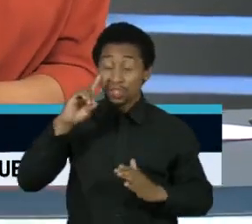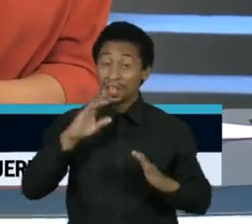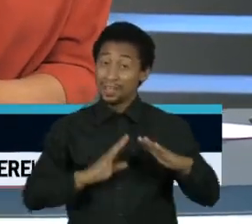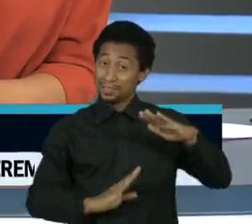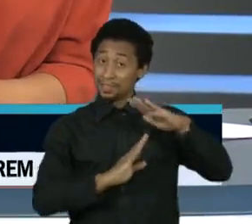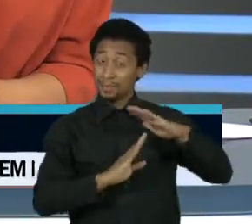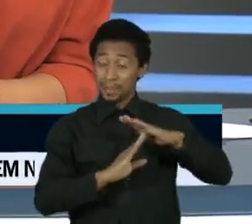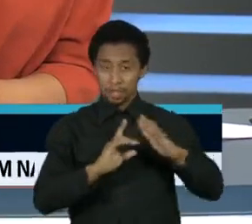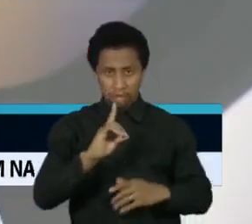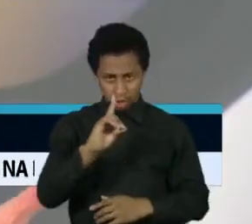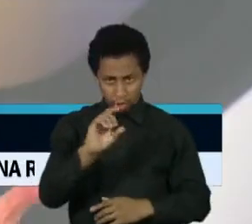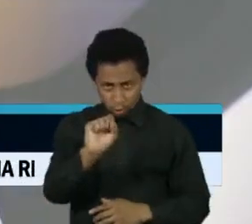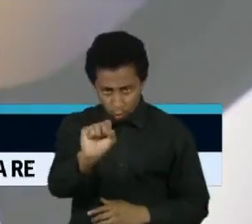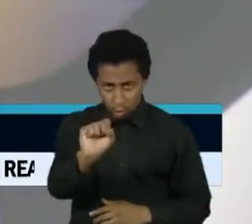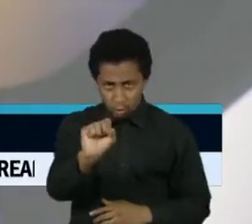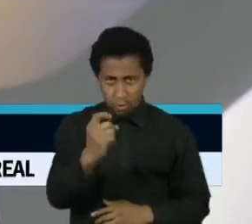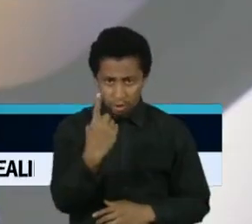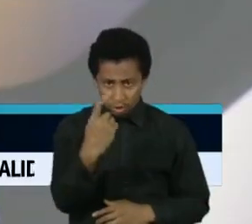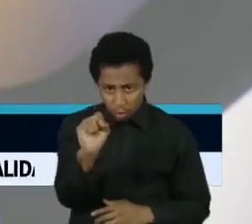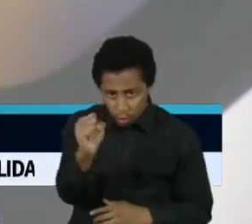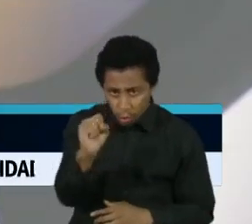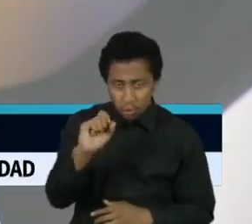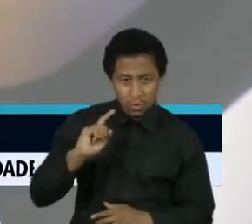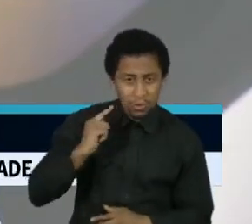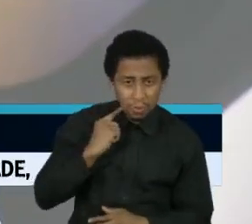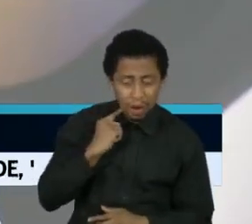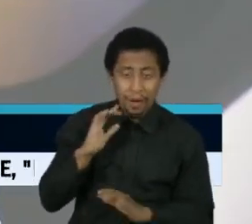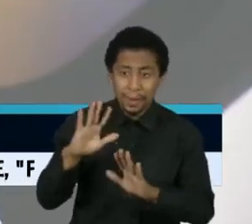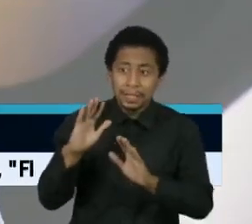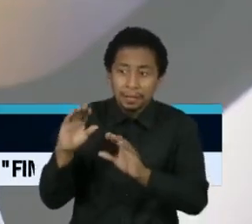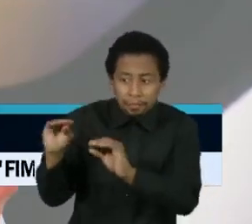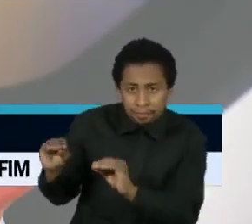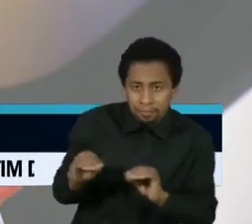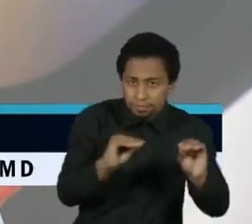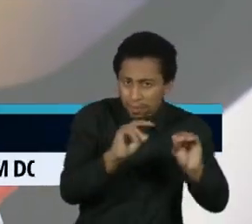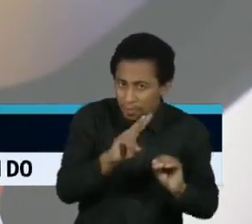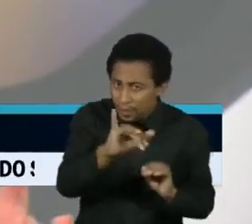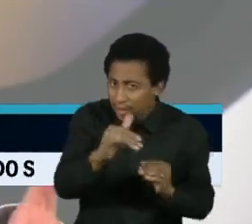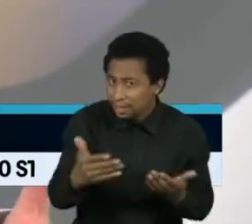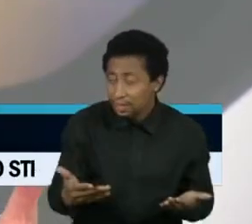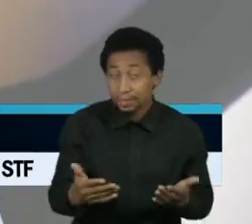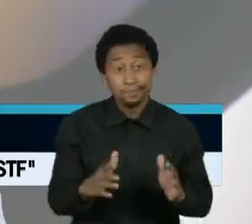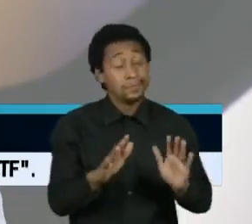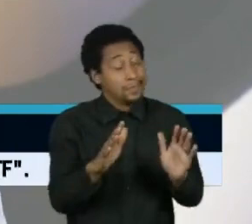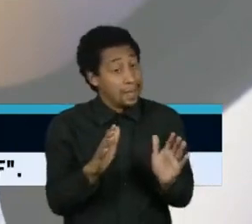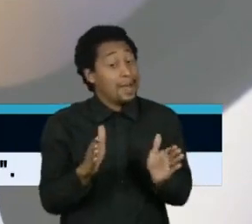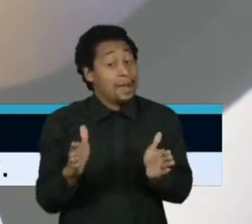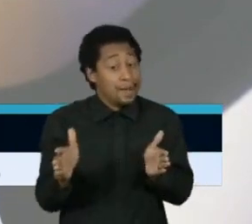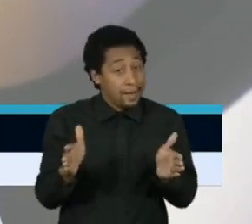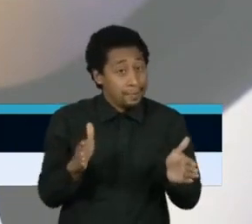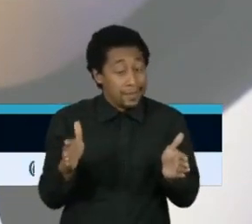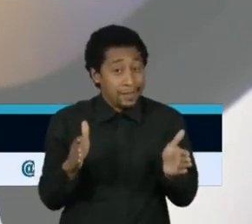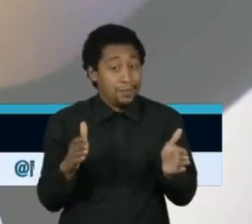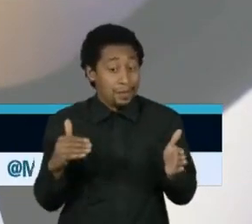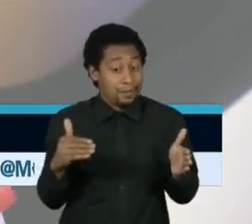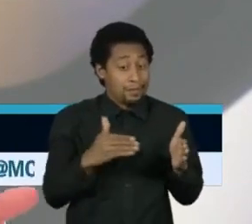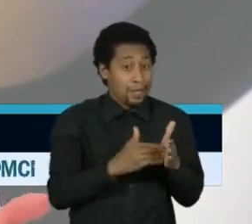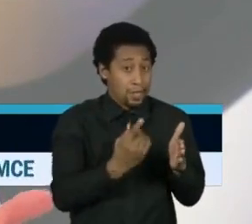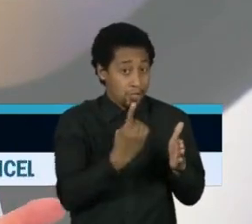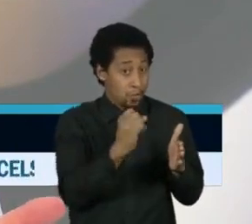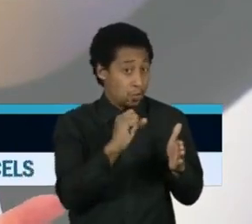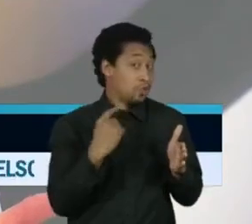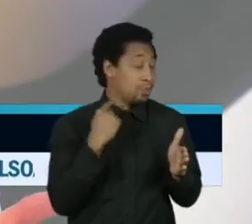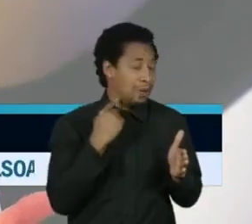adiada. Esses dias, essas semanas que o pessoal quer ter, é justamente isso, para dar alguma sinalização de